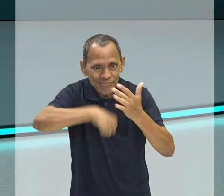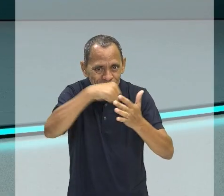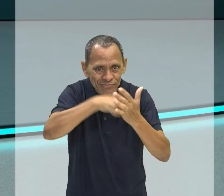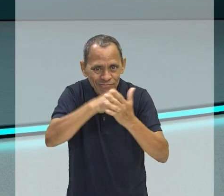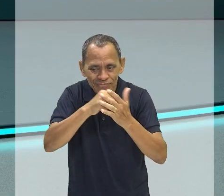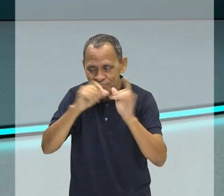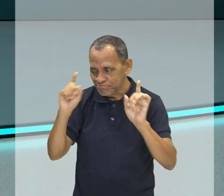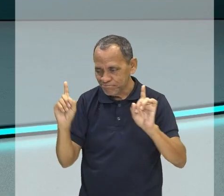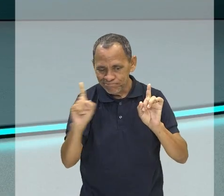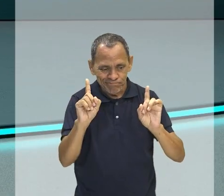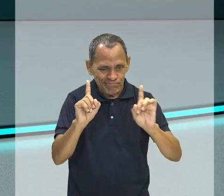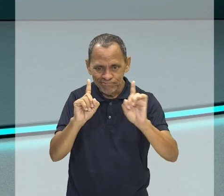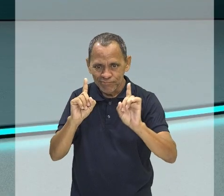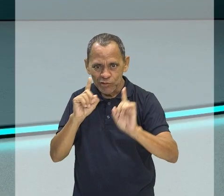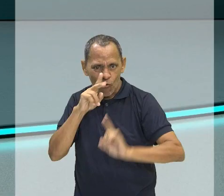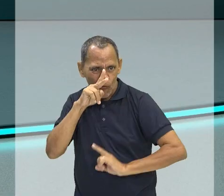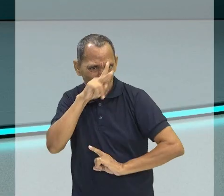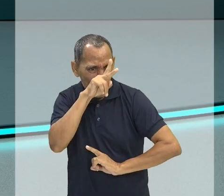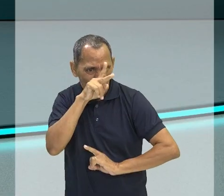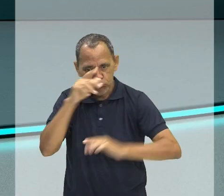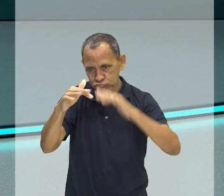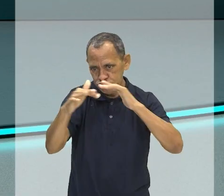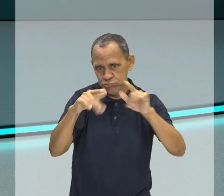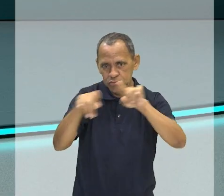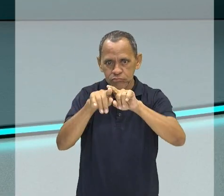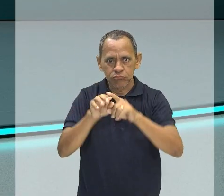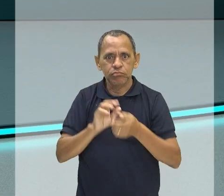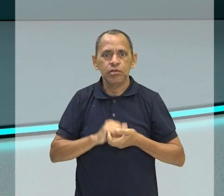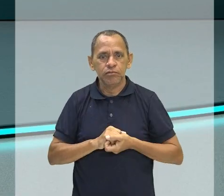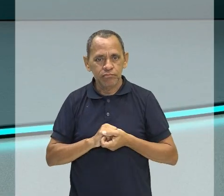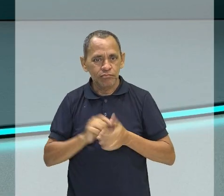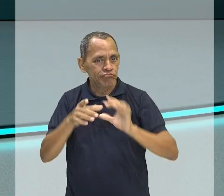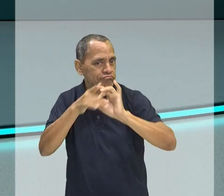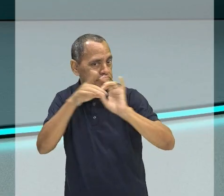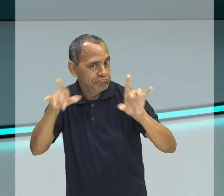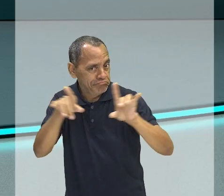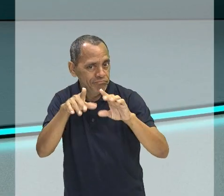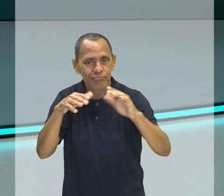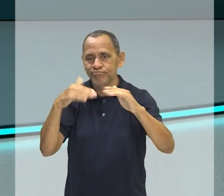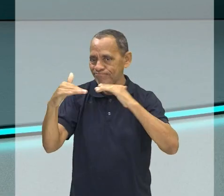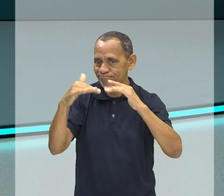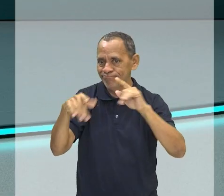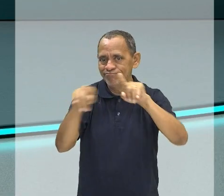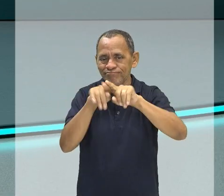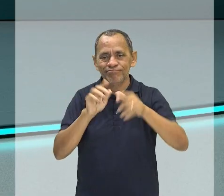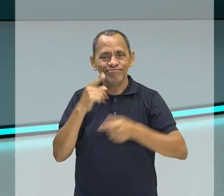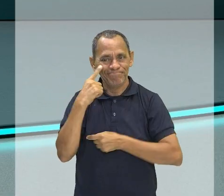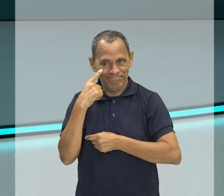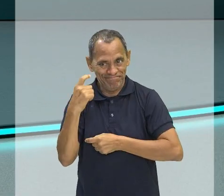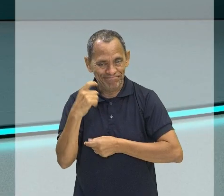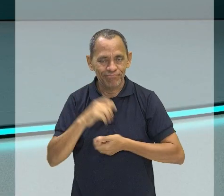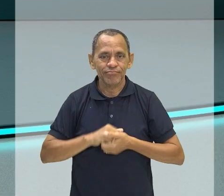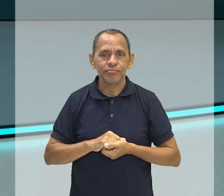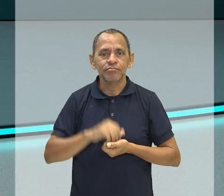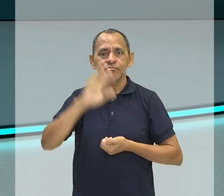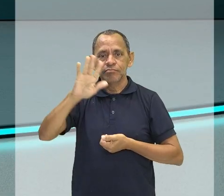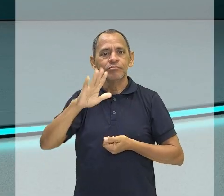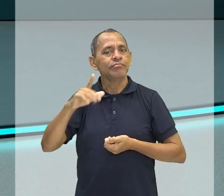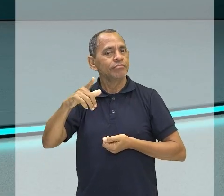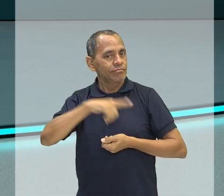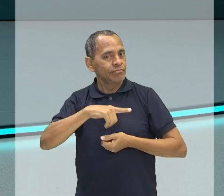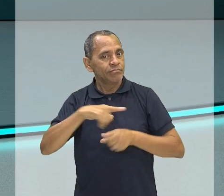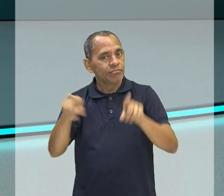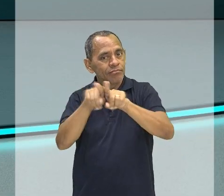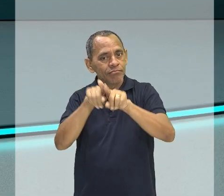movimentos fortes, são movimentos fluidos também, como vocês viram. Bem interessante, né? Mas nós temos aí um outro pilar, que é